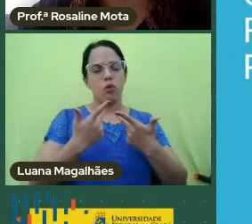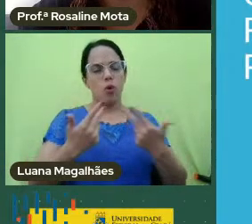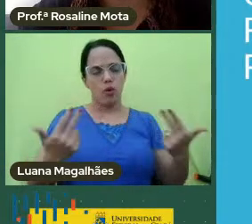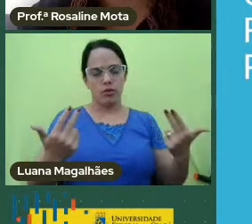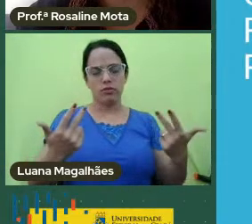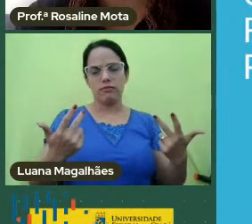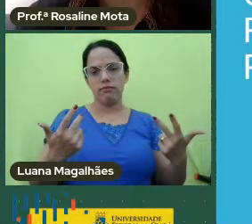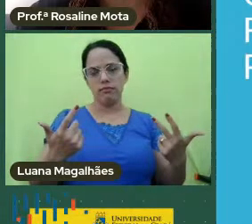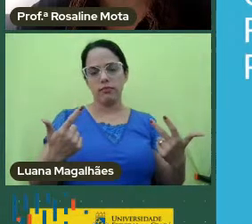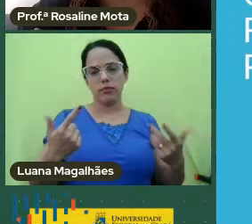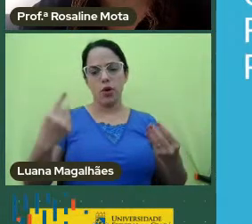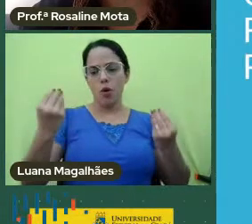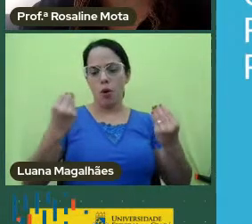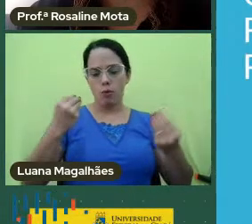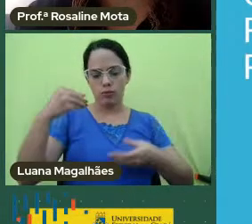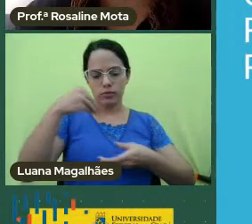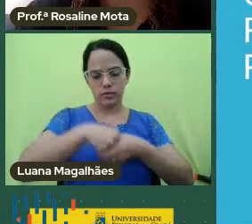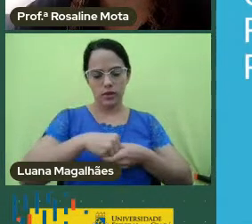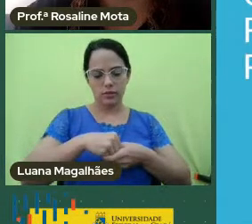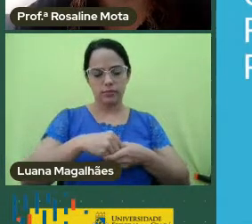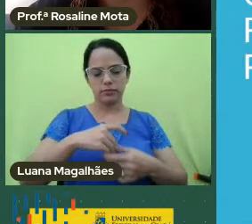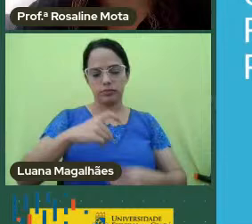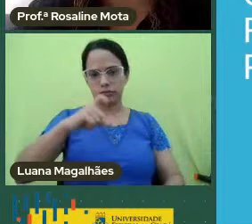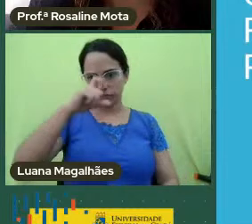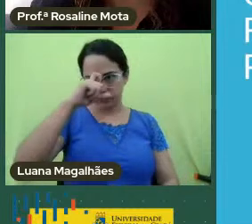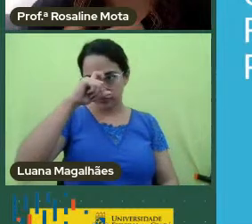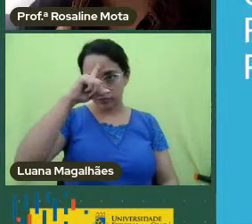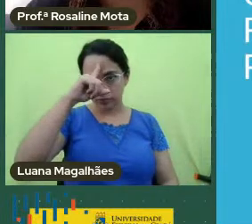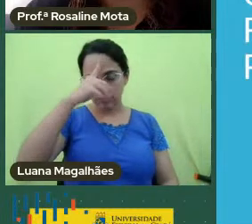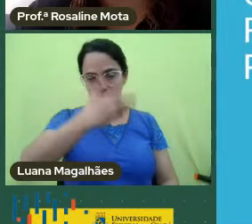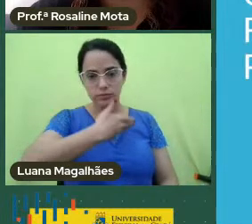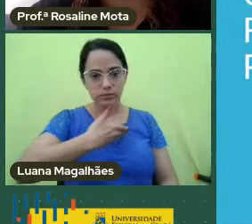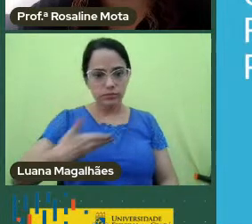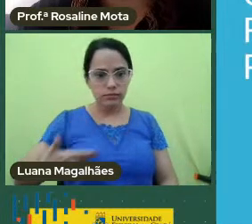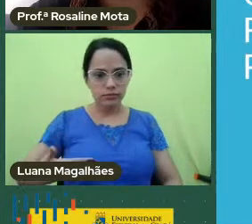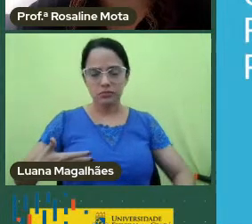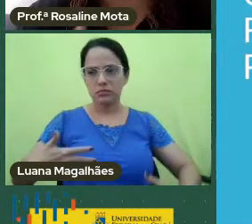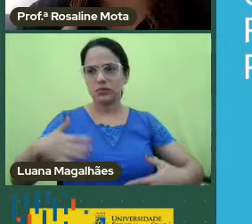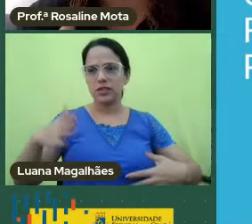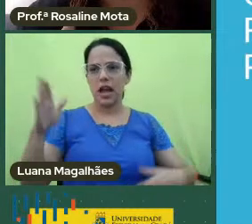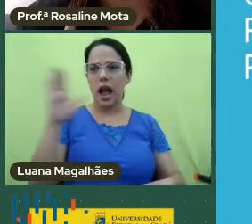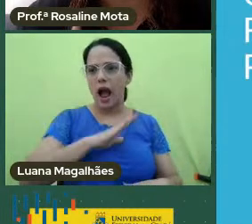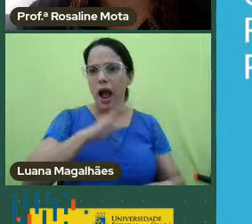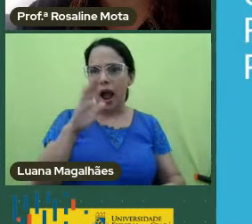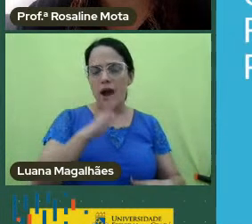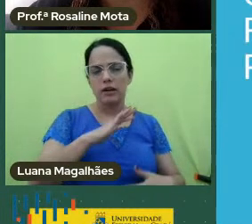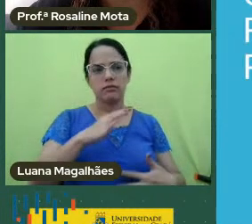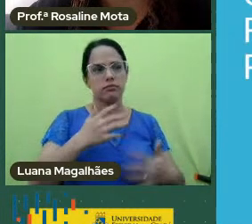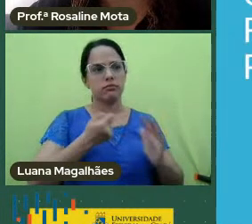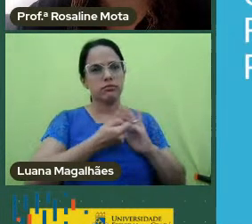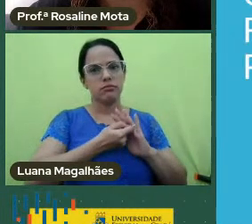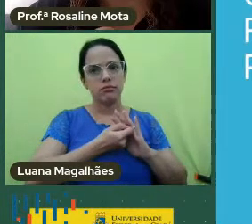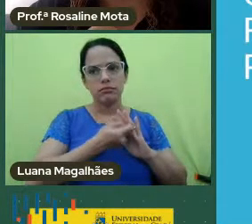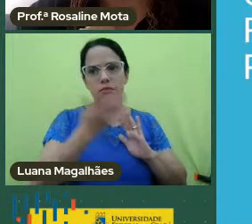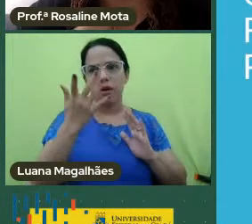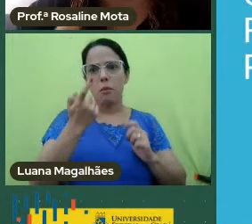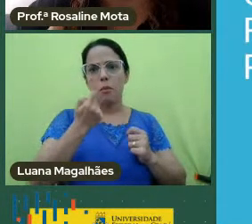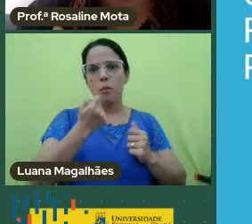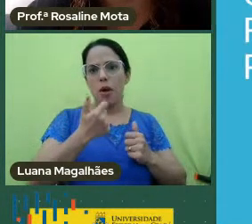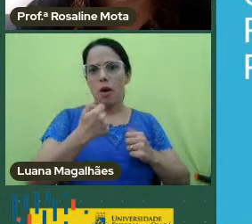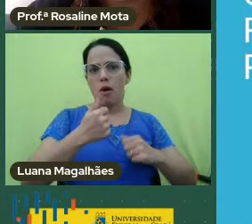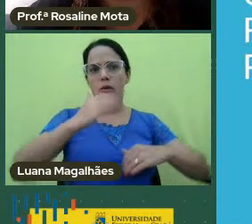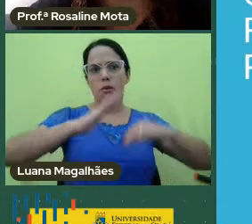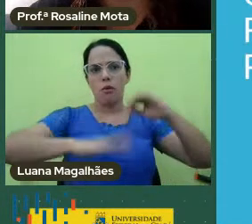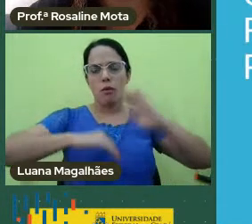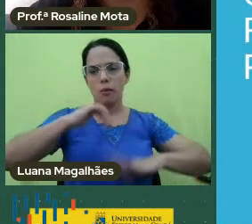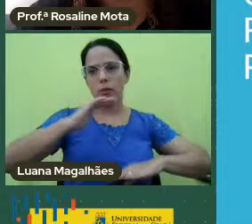sobretudo, quando a gente fala de hospitais públicos, a correria, a quantidade pequena de